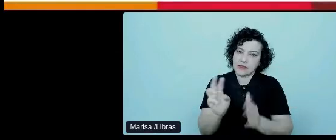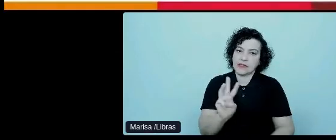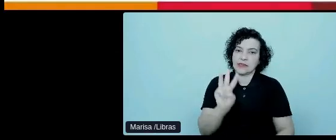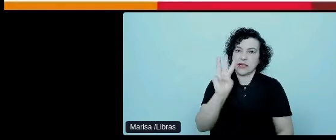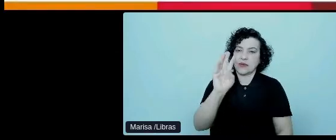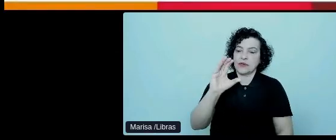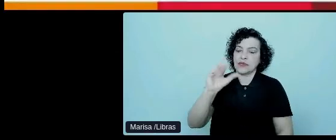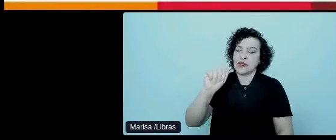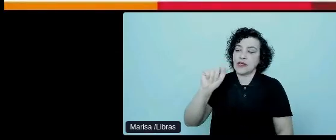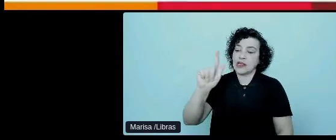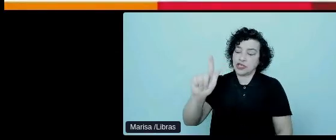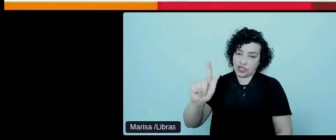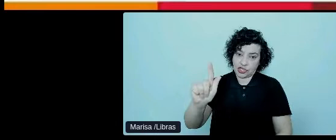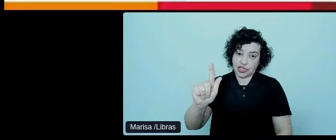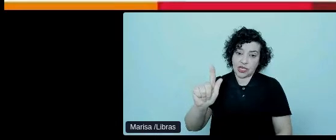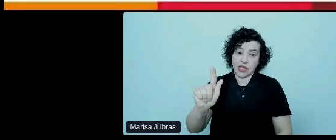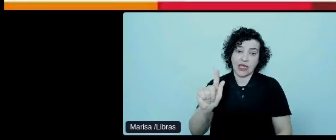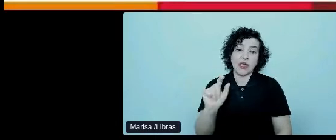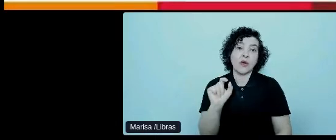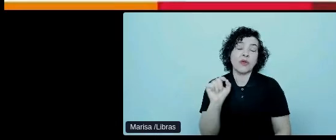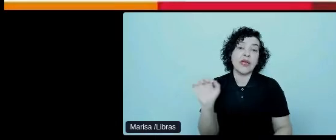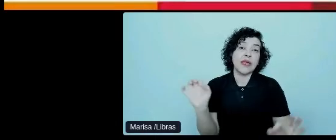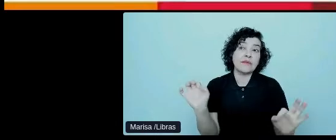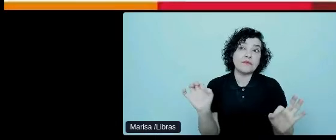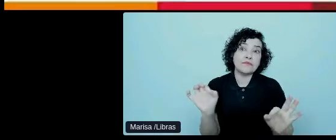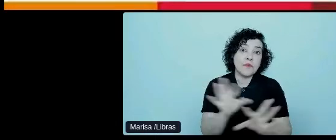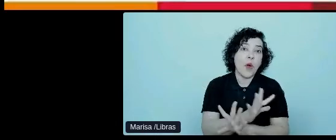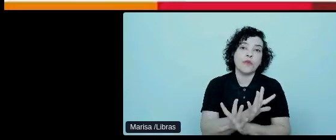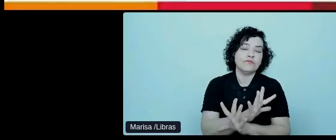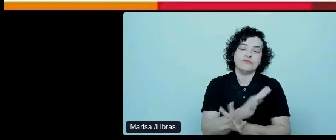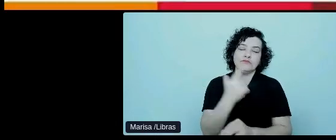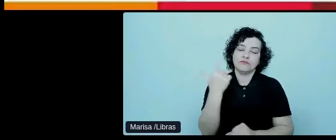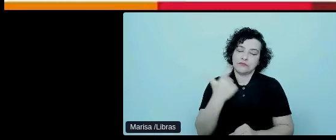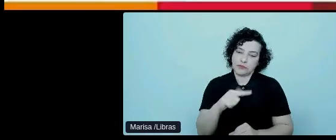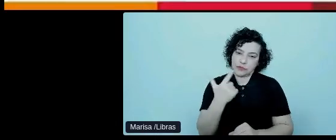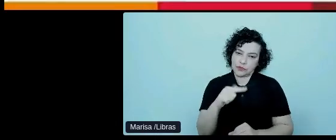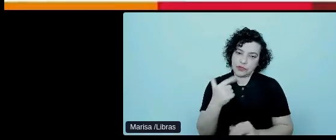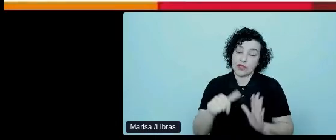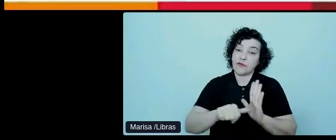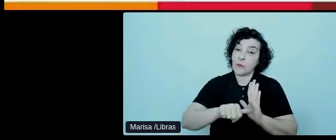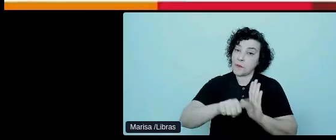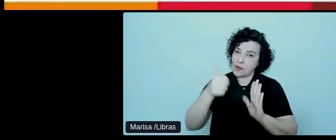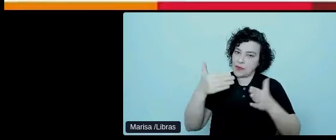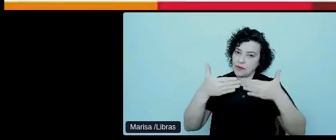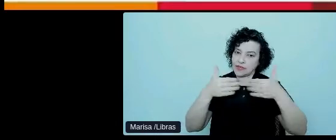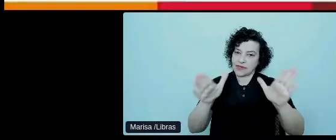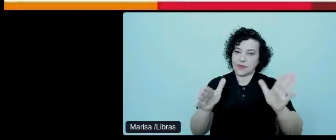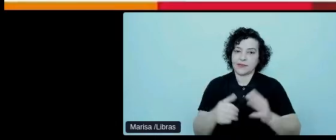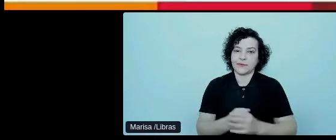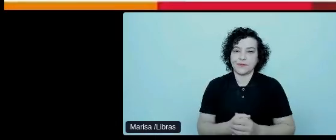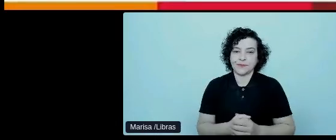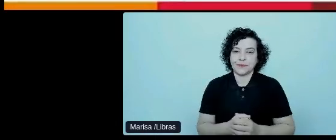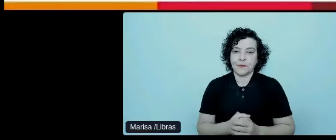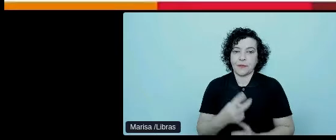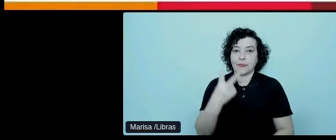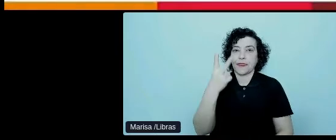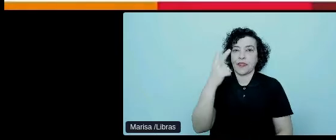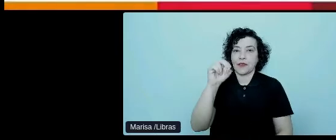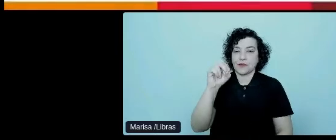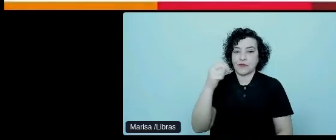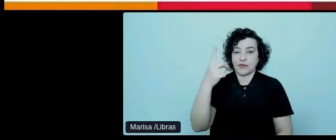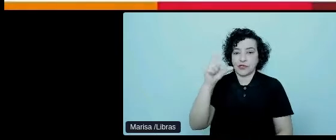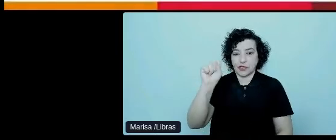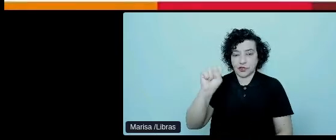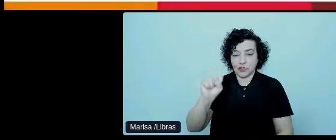significa, ainda não tinham se atualizado. Então, foi feito aí o primeiro lançamento. 2018 foi